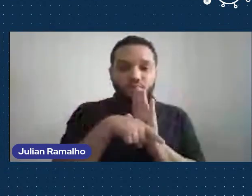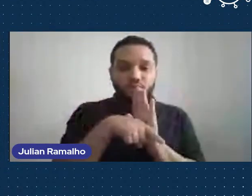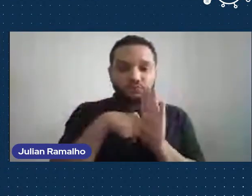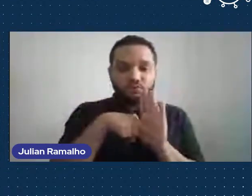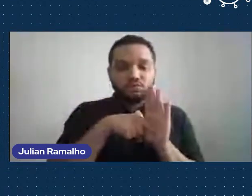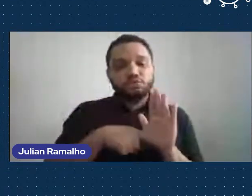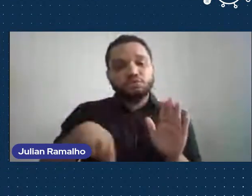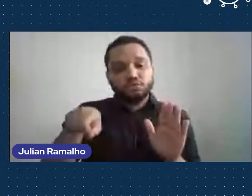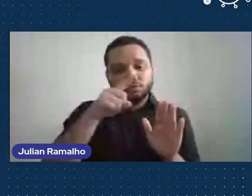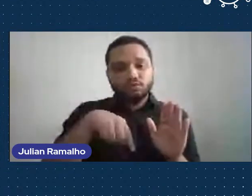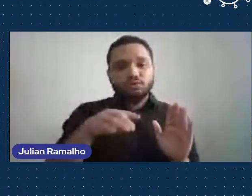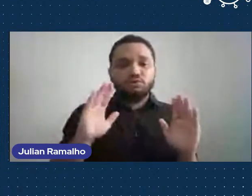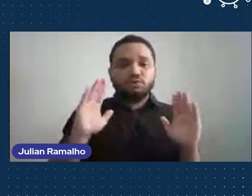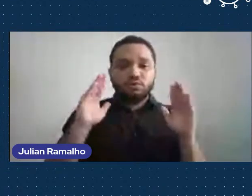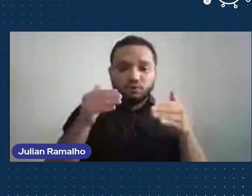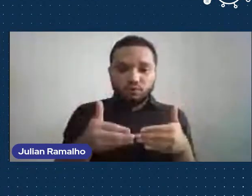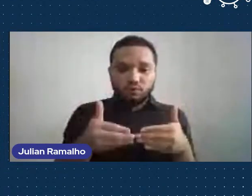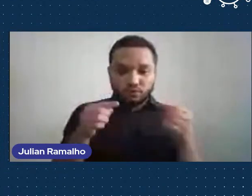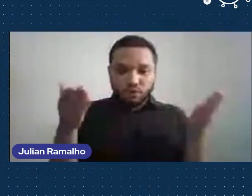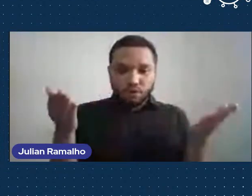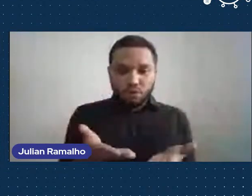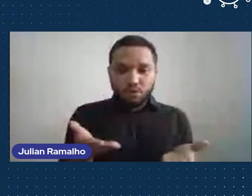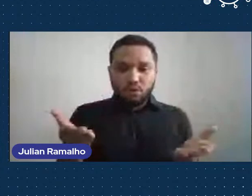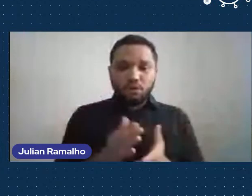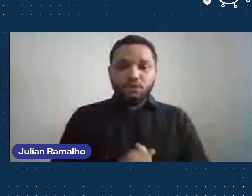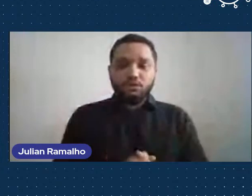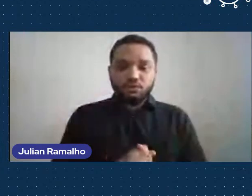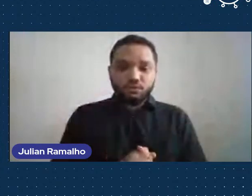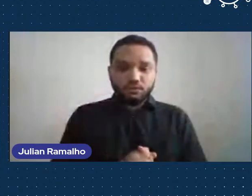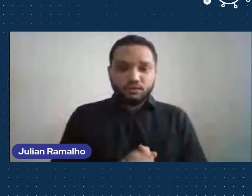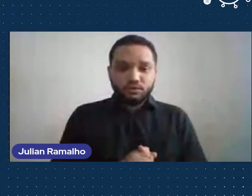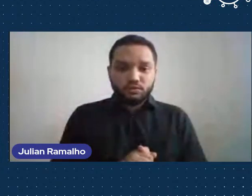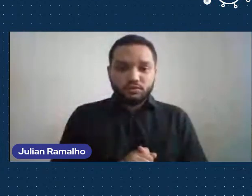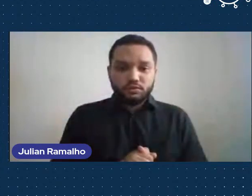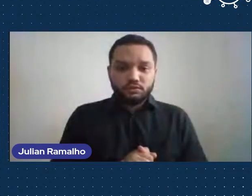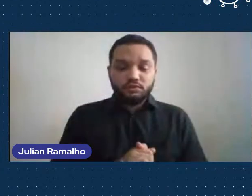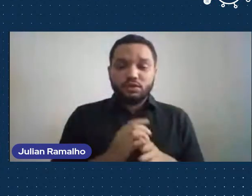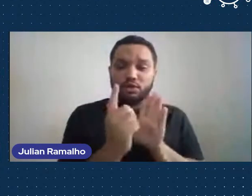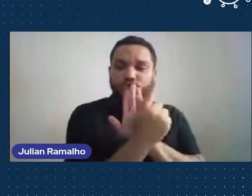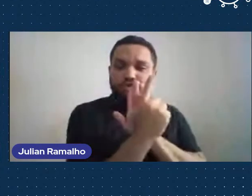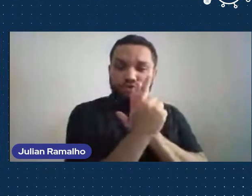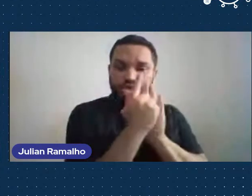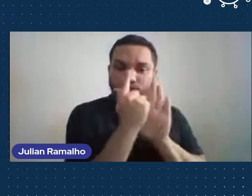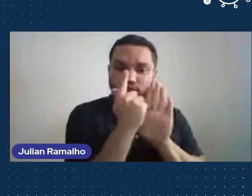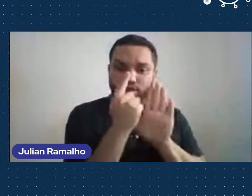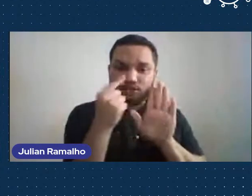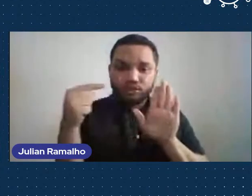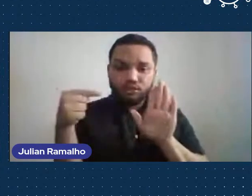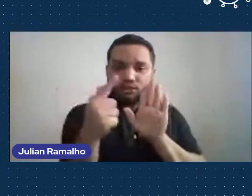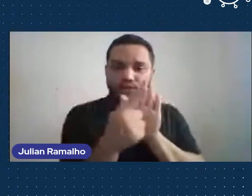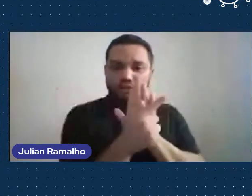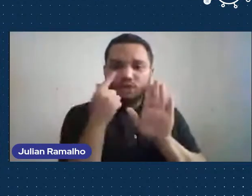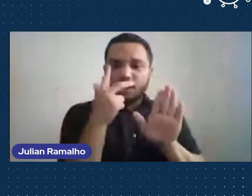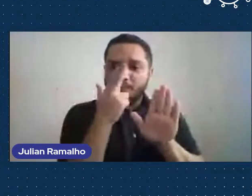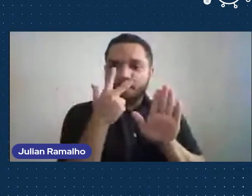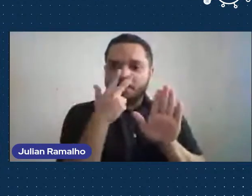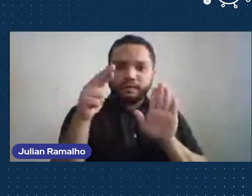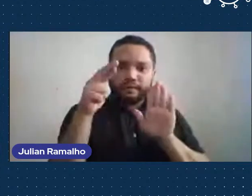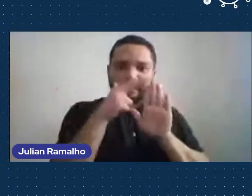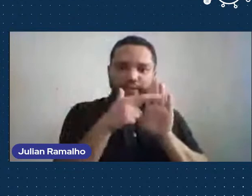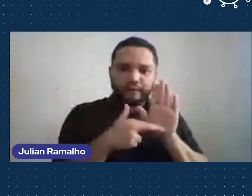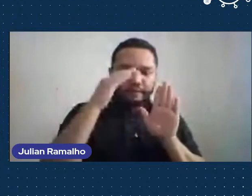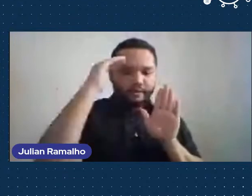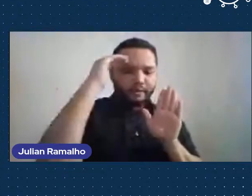gente está aqui se referindo, né? Esse gênero, ele não tem uma receita. Não há uma receita,